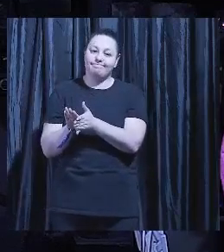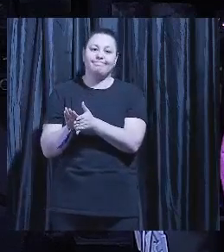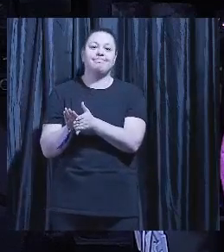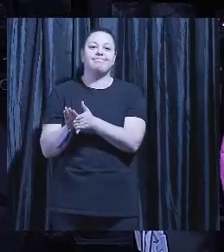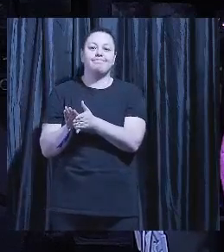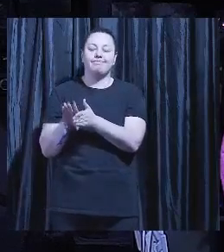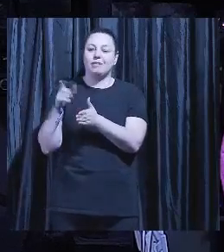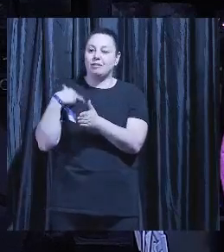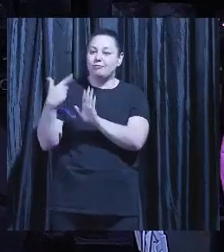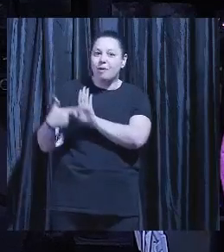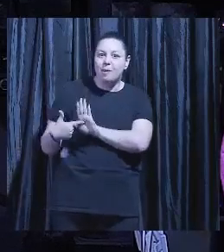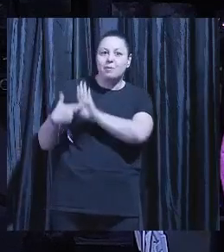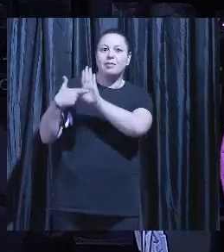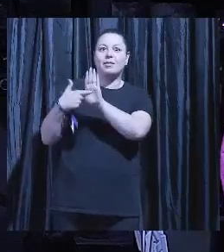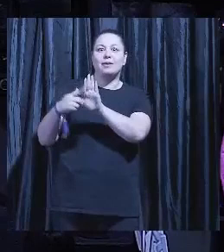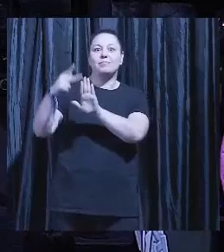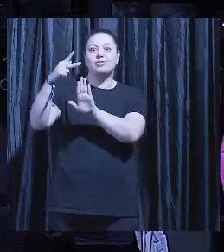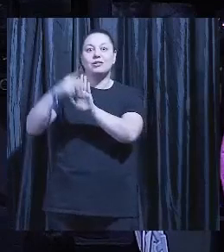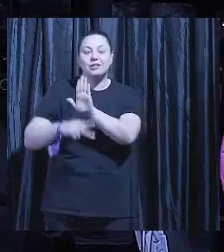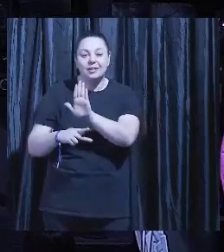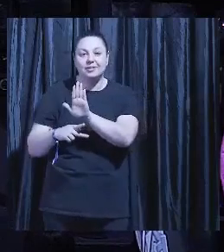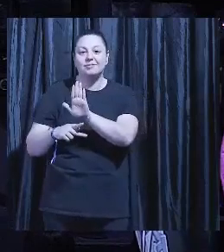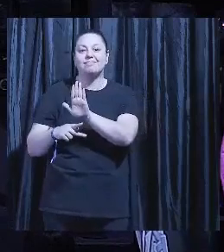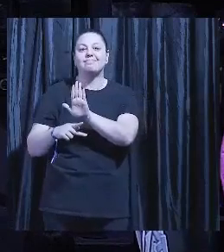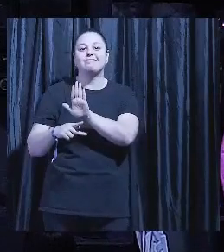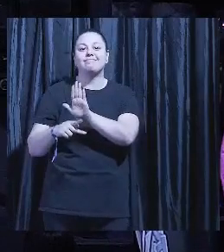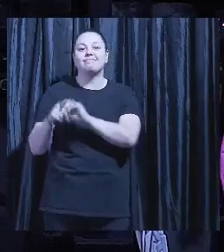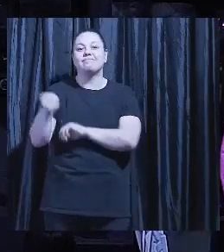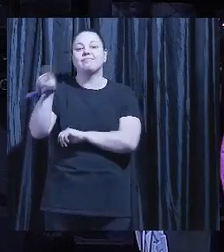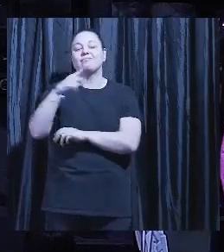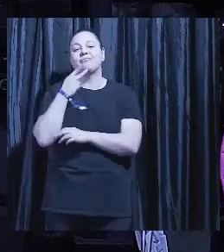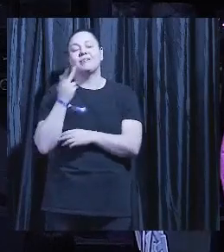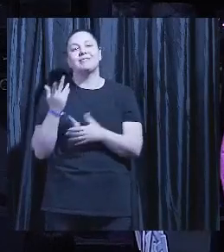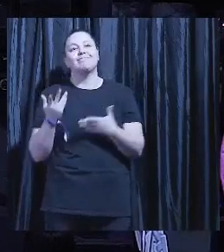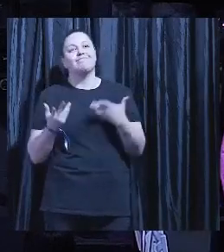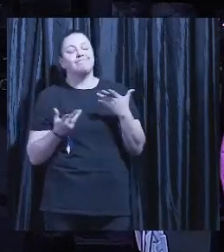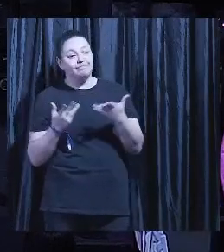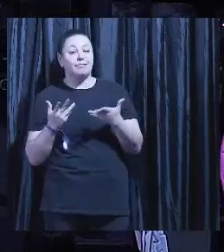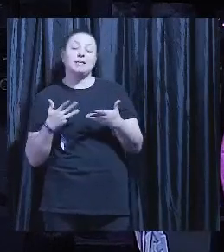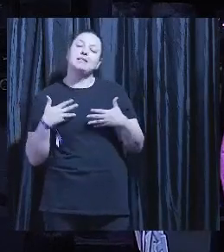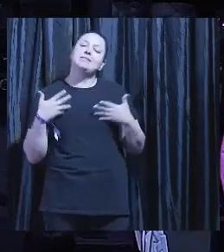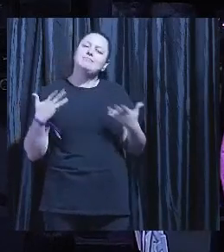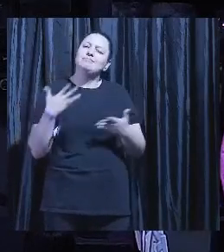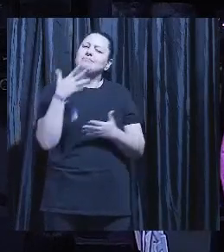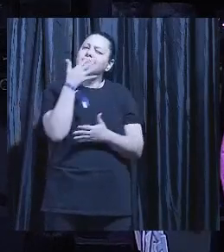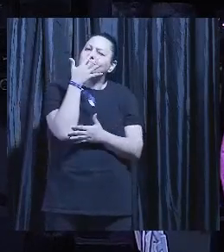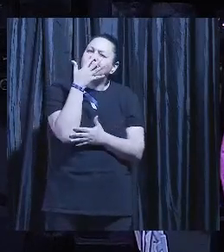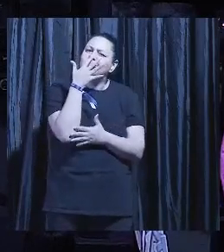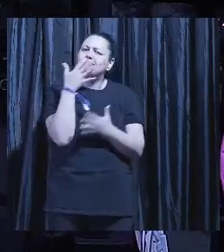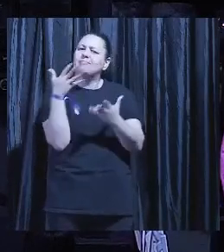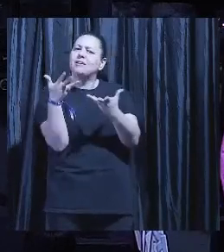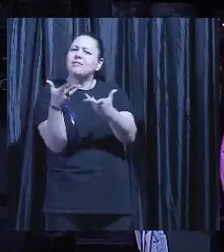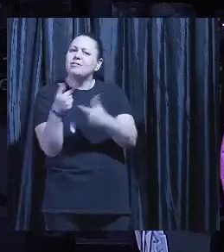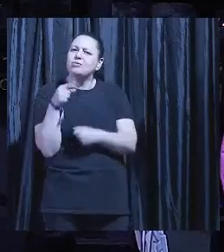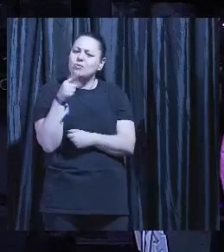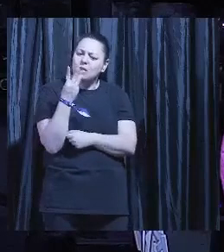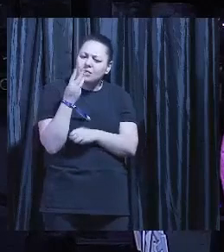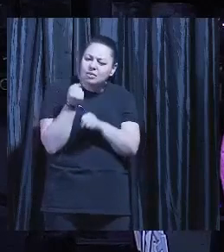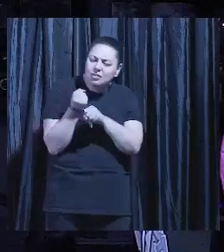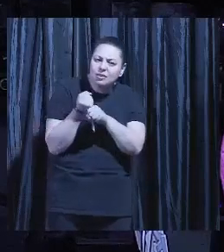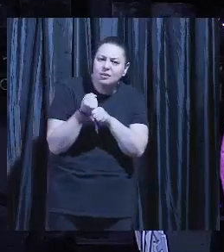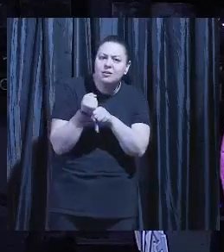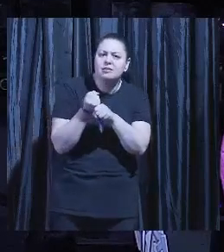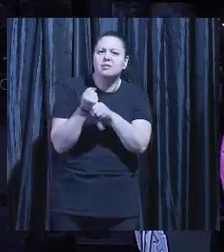que eu fui apresentar o projeto, eles disseram assim: olha, incrível o que você desenvolveu durante 3